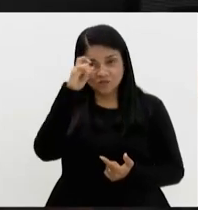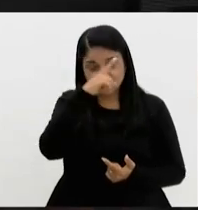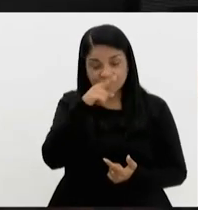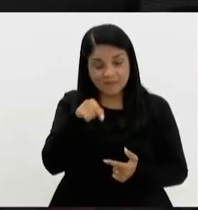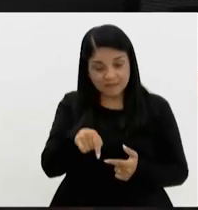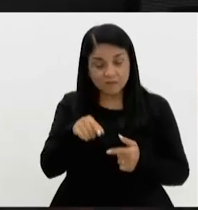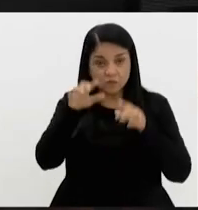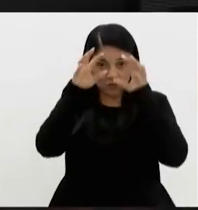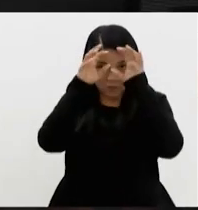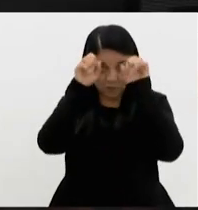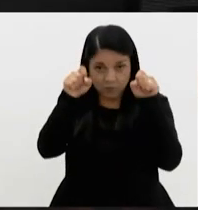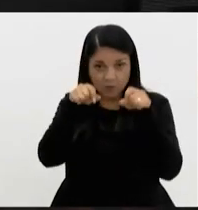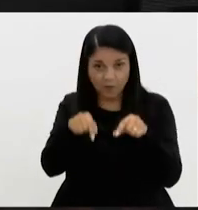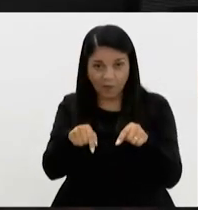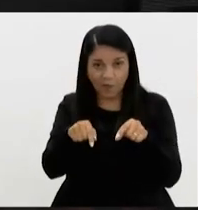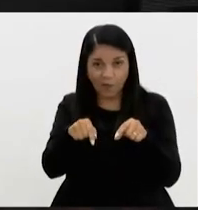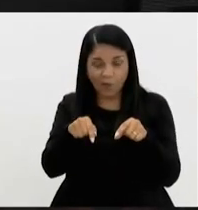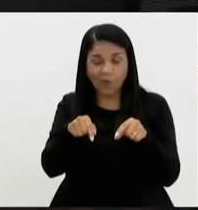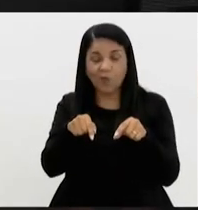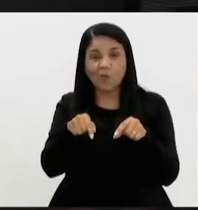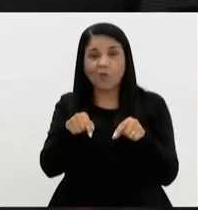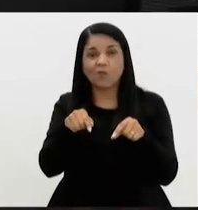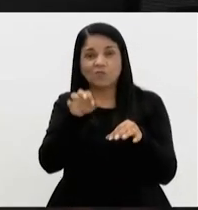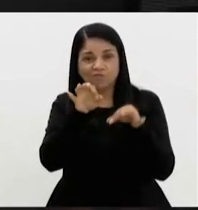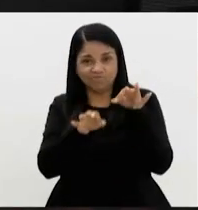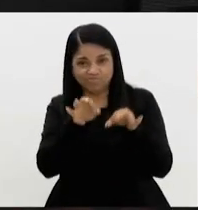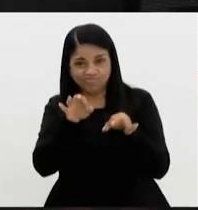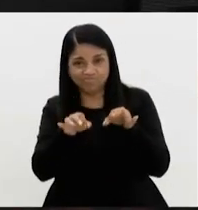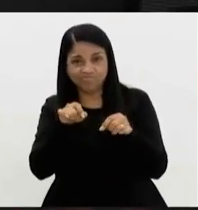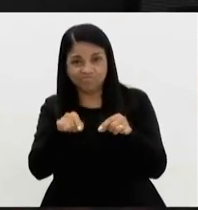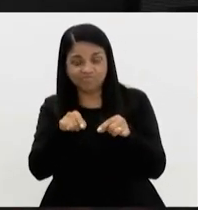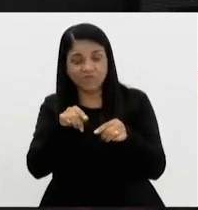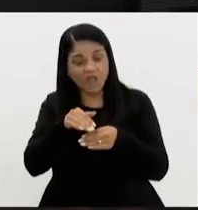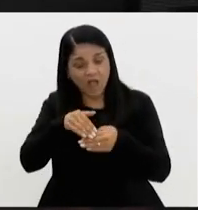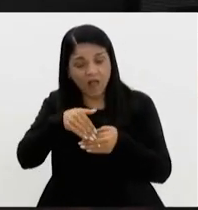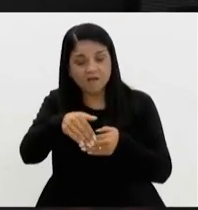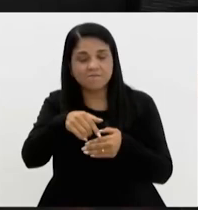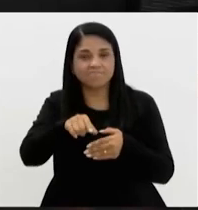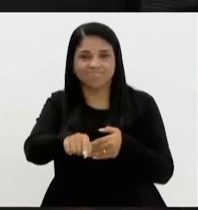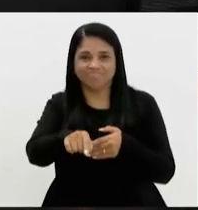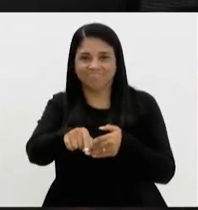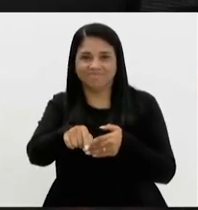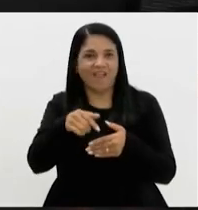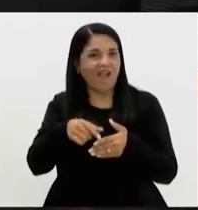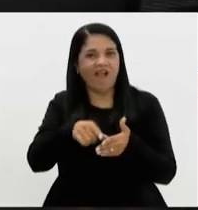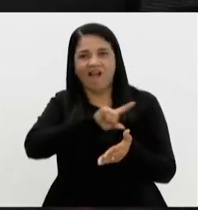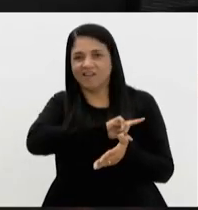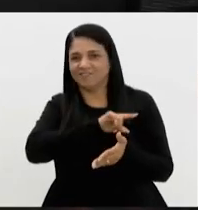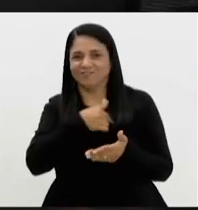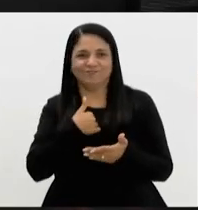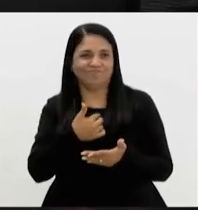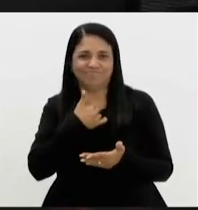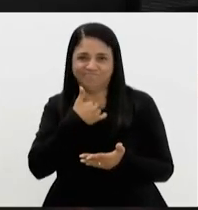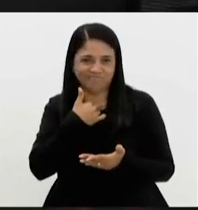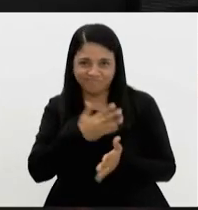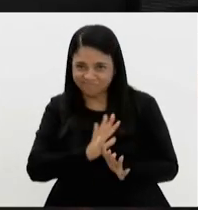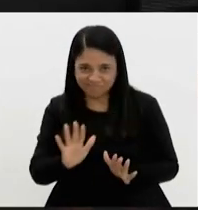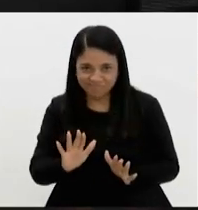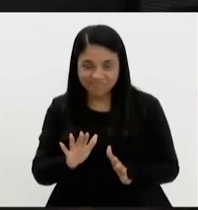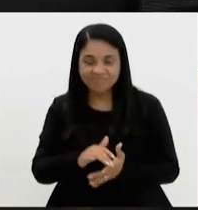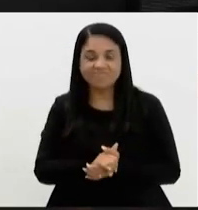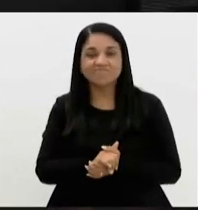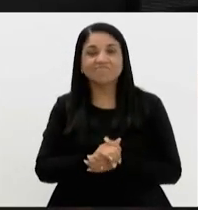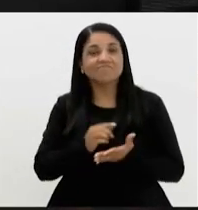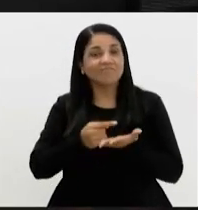tribunal mas essa posição só passou a valer dali paraa frente inclusive Salvo engano esse esse